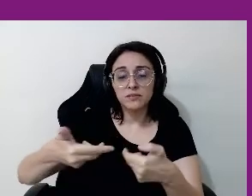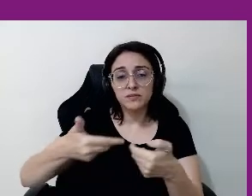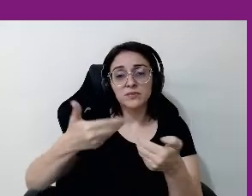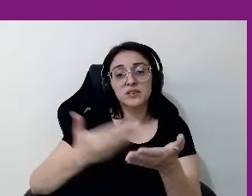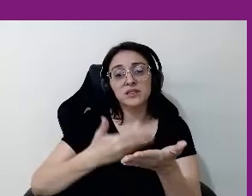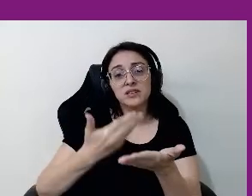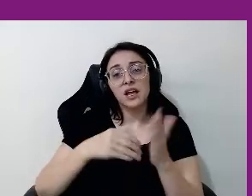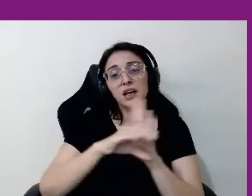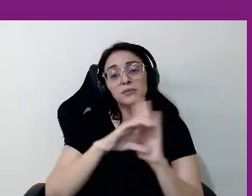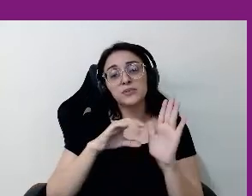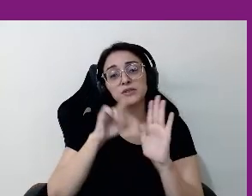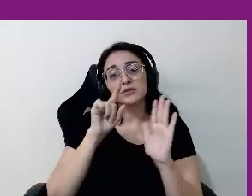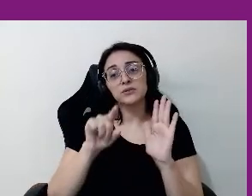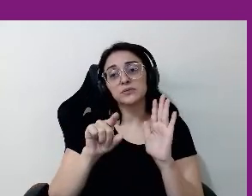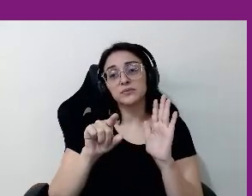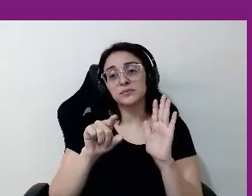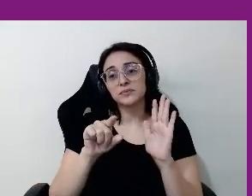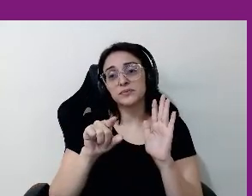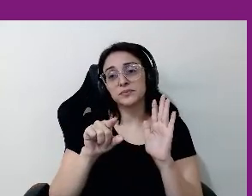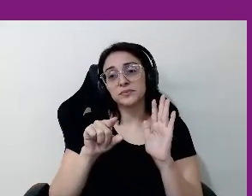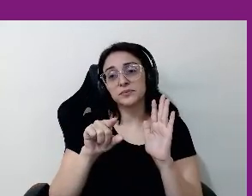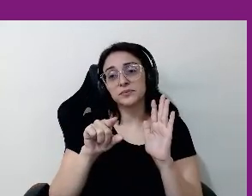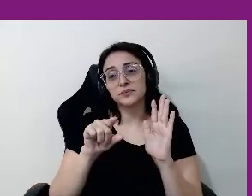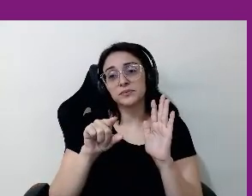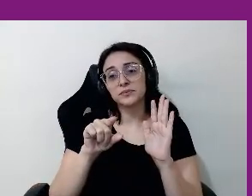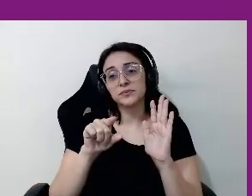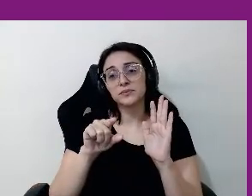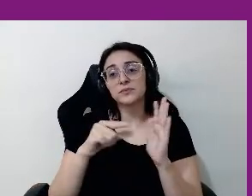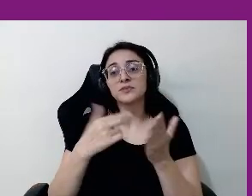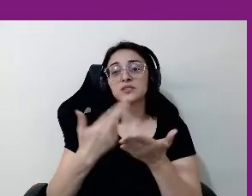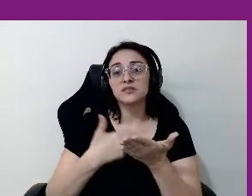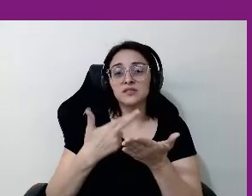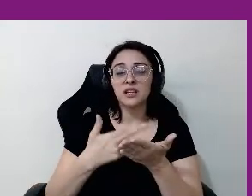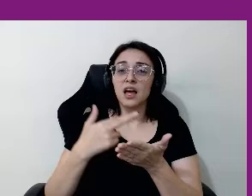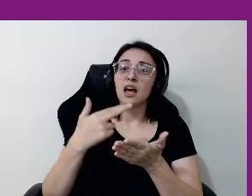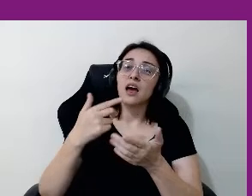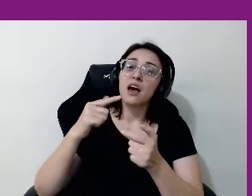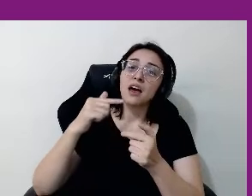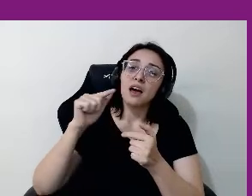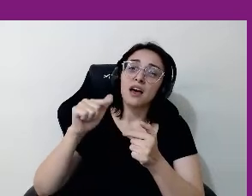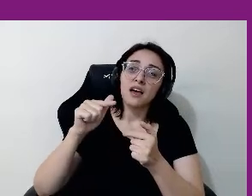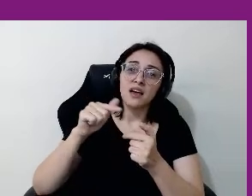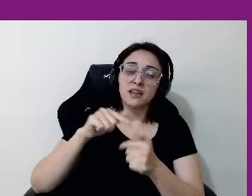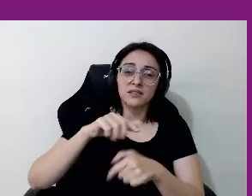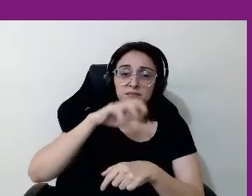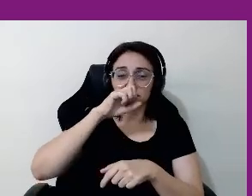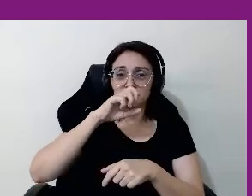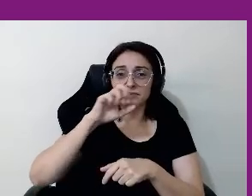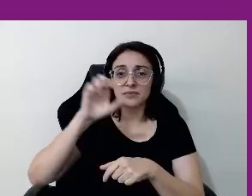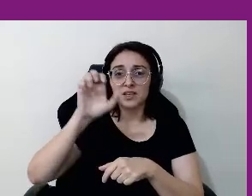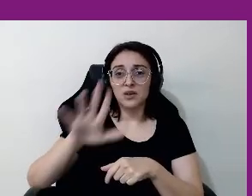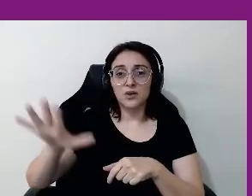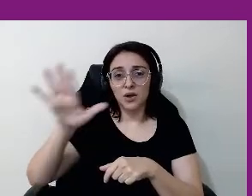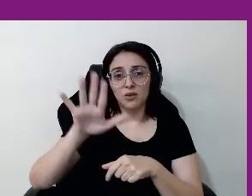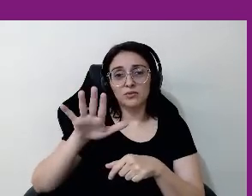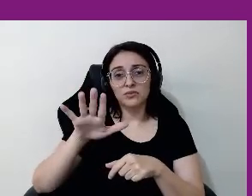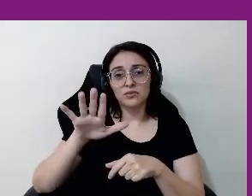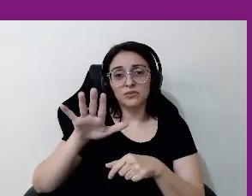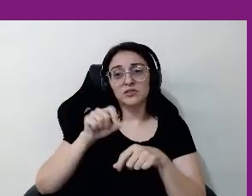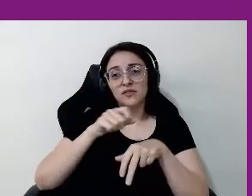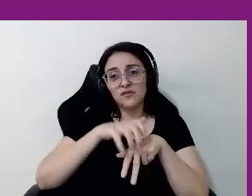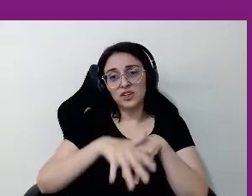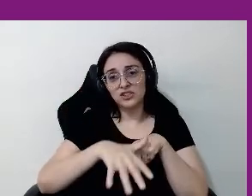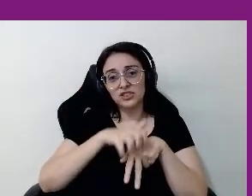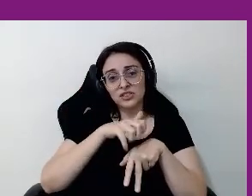capítulo no European Respiratory Practical Handbook of Invasive Ventilation,